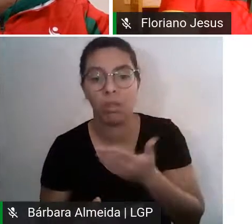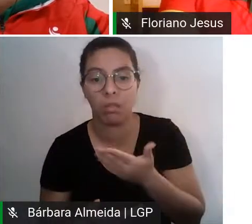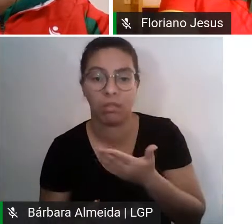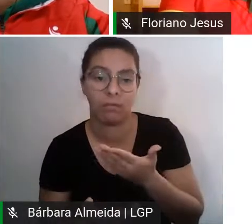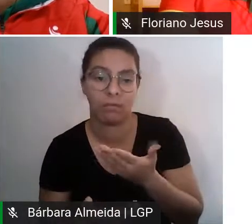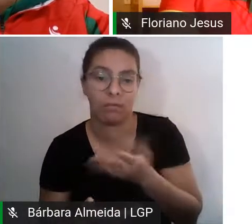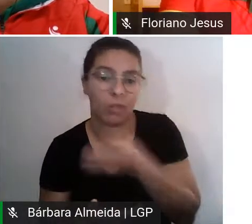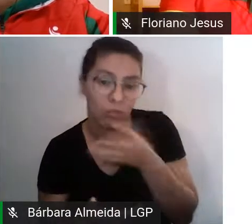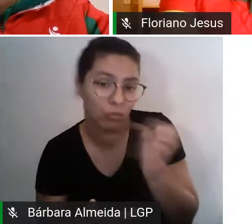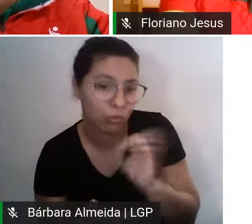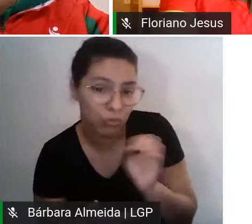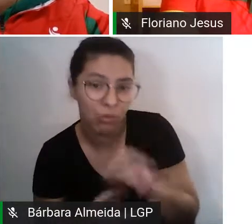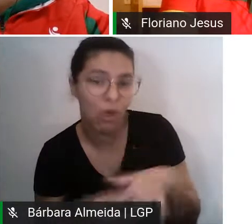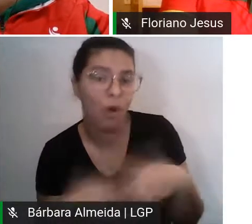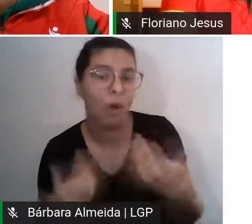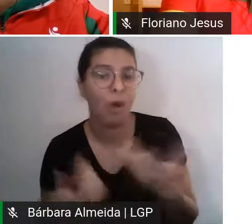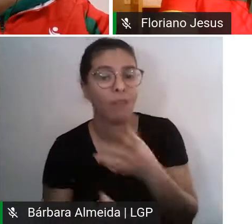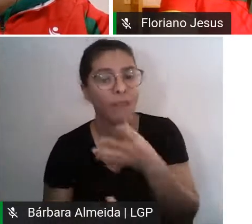começando pela Regina.